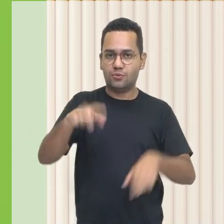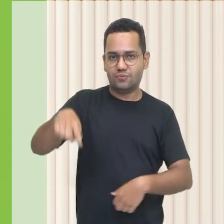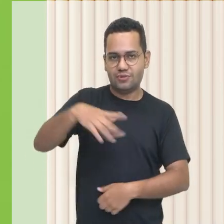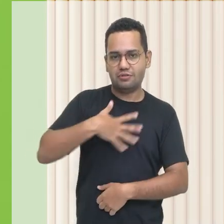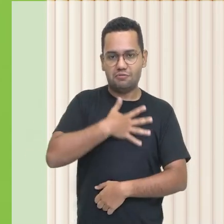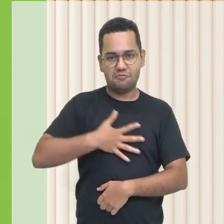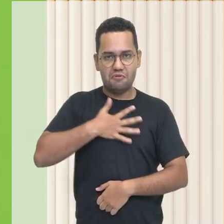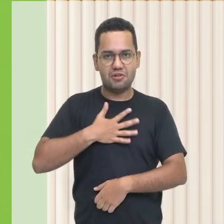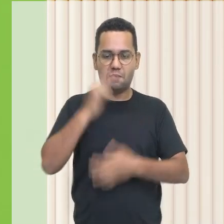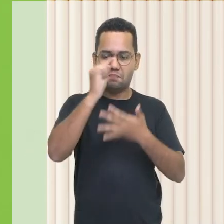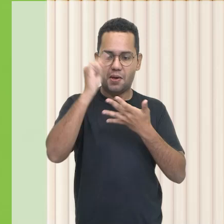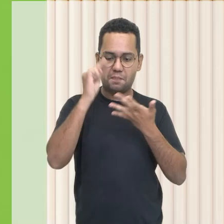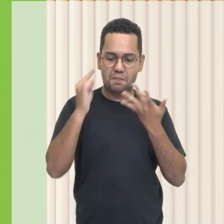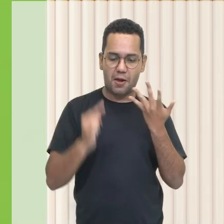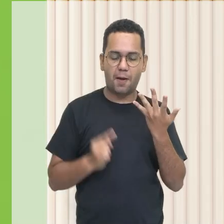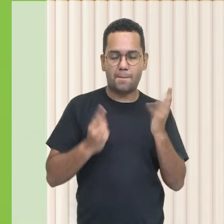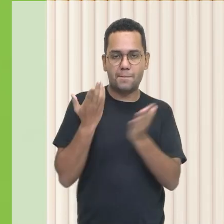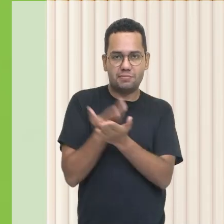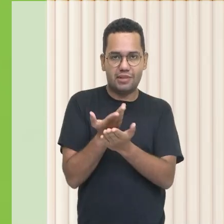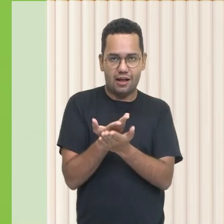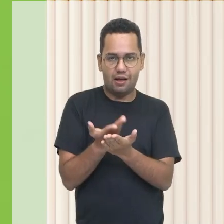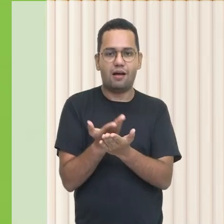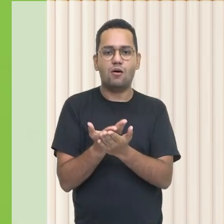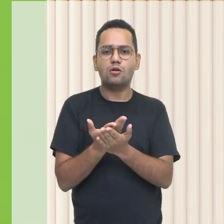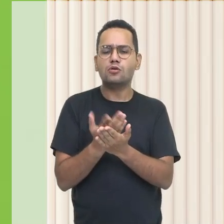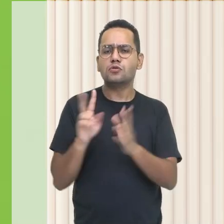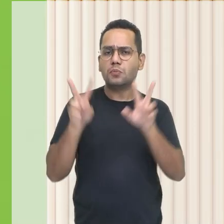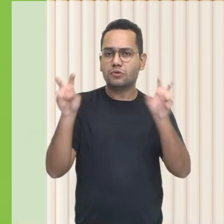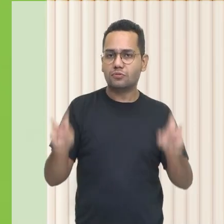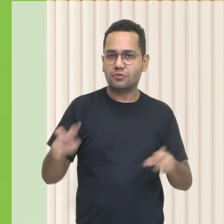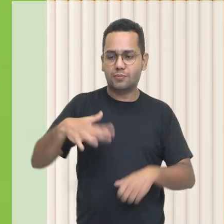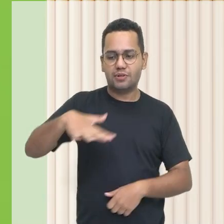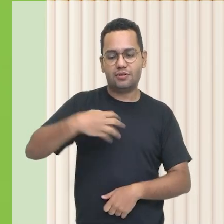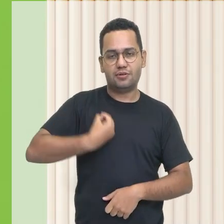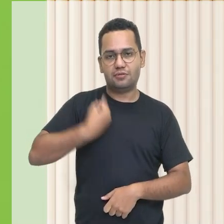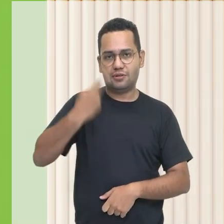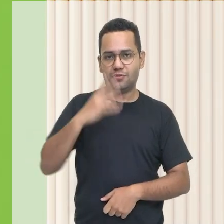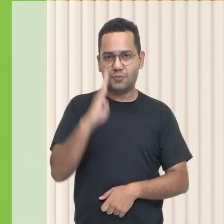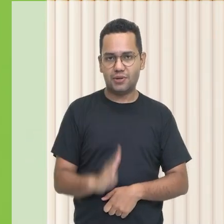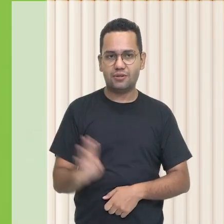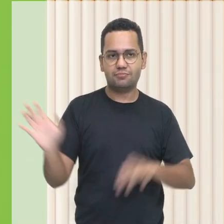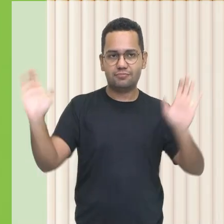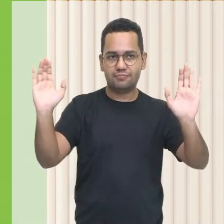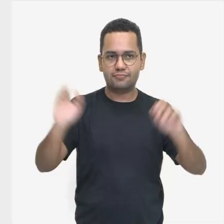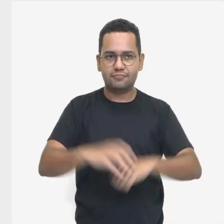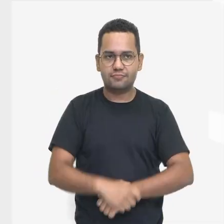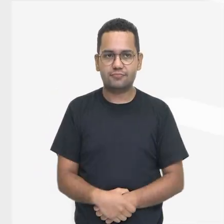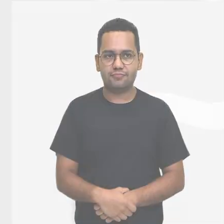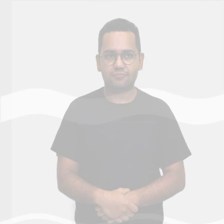desses pontos importantes que nós trouxemos aí sobre os biomas brasileiros e até a próxima.